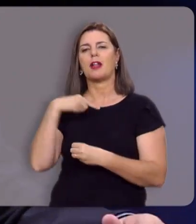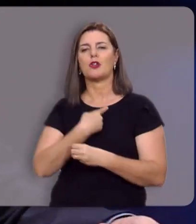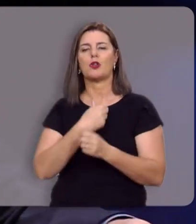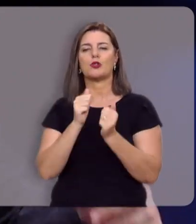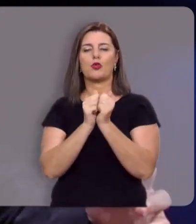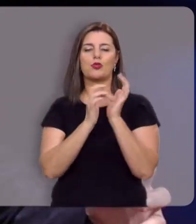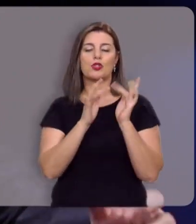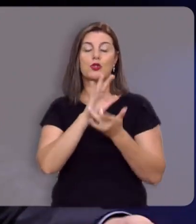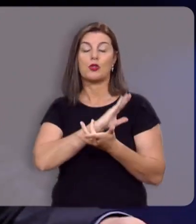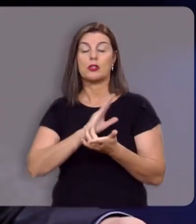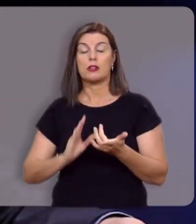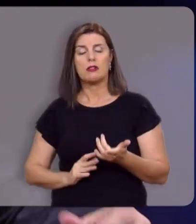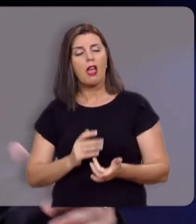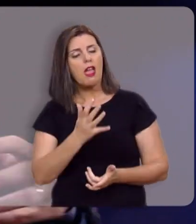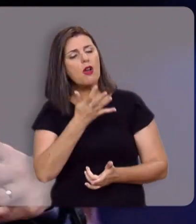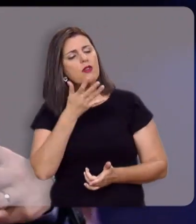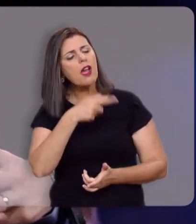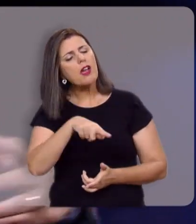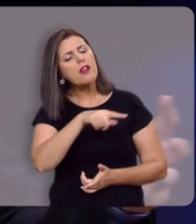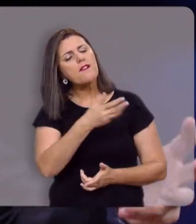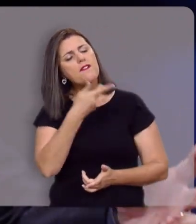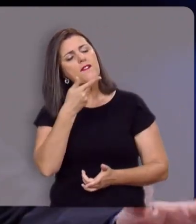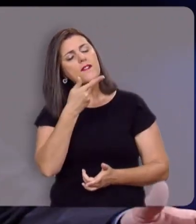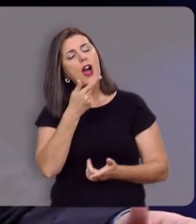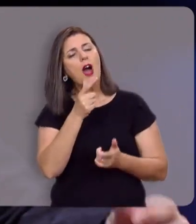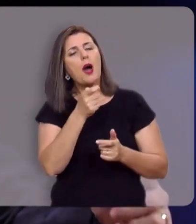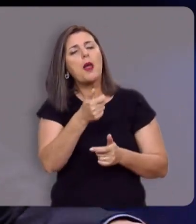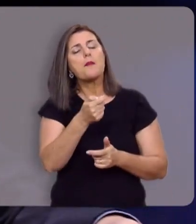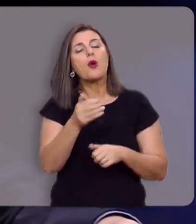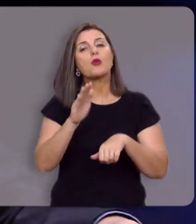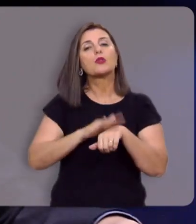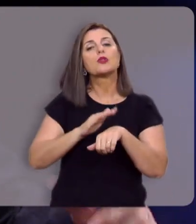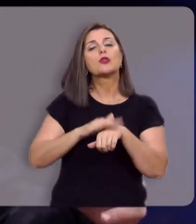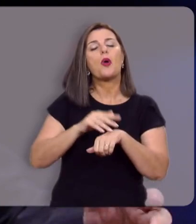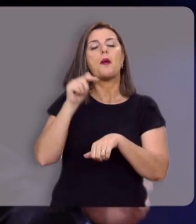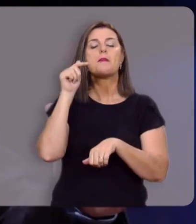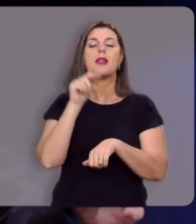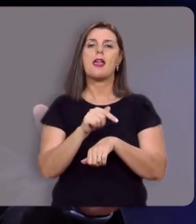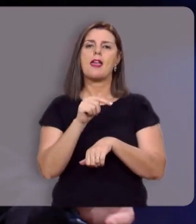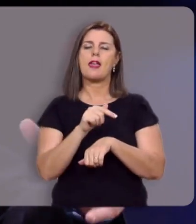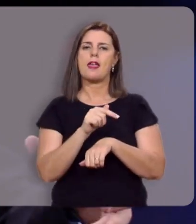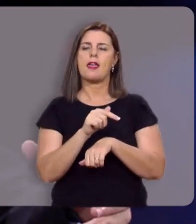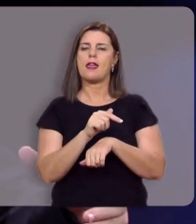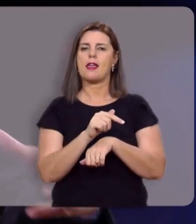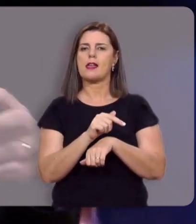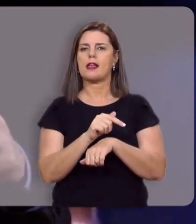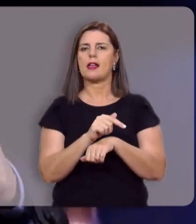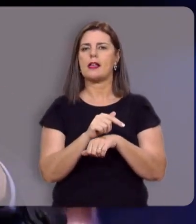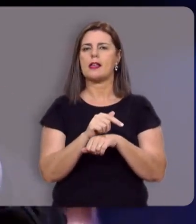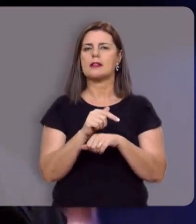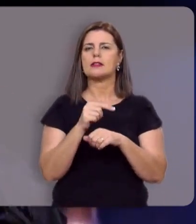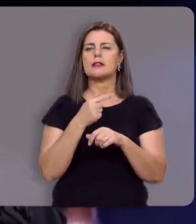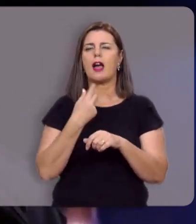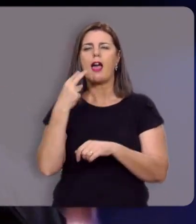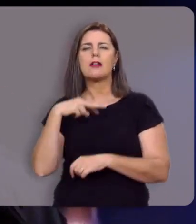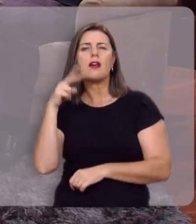Cristo Jesus. Eu queria que o senhor falasse para a gente, no dia de hoje, exatamente sobre